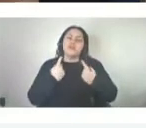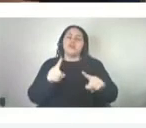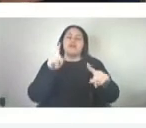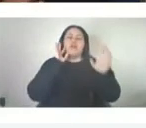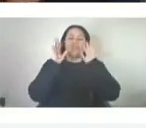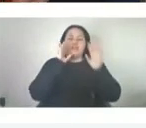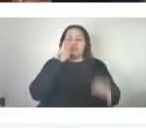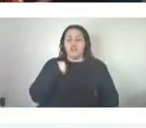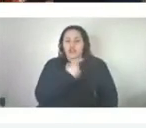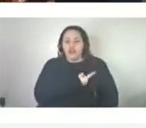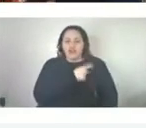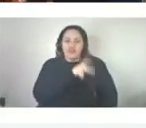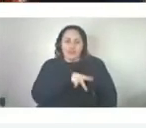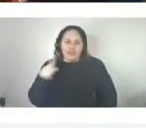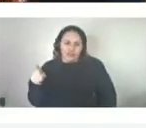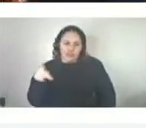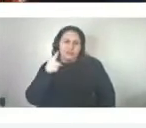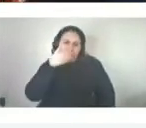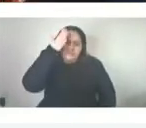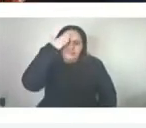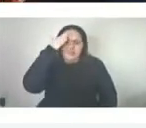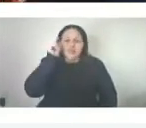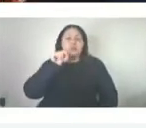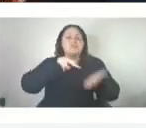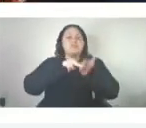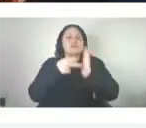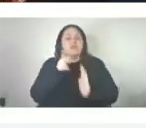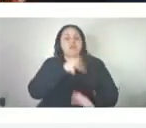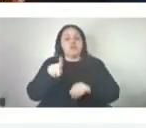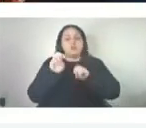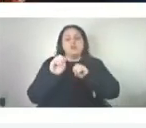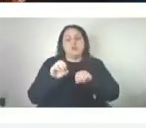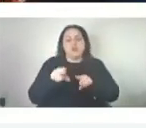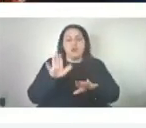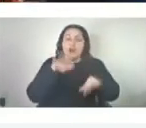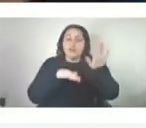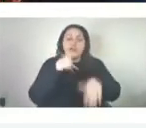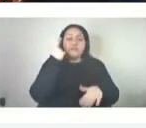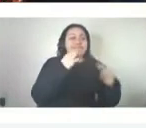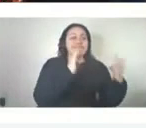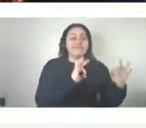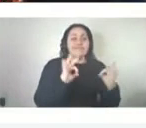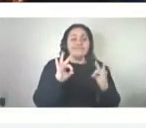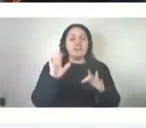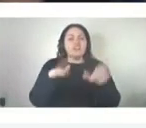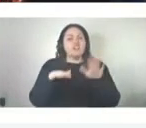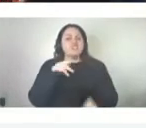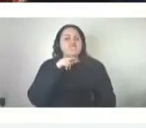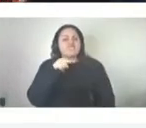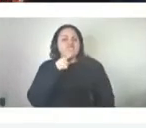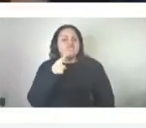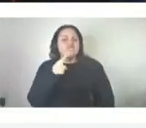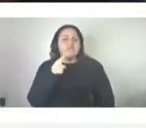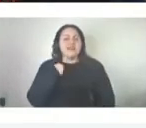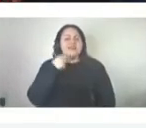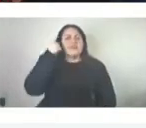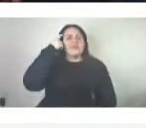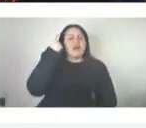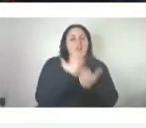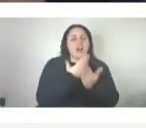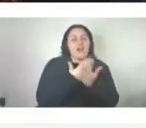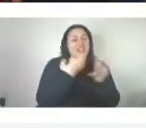educador, educar, vocês sabem bem o que é isso, né? Tem coisa que dá super certo, tem coisa que não dá, refaz uma aula, remonta, se